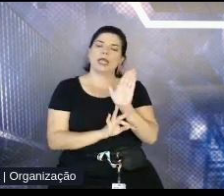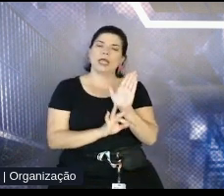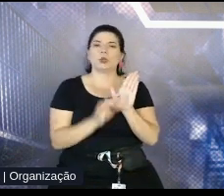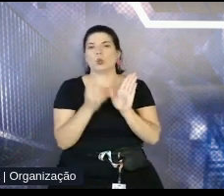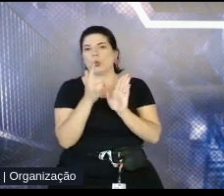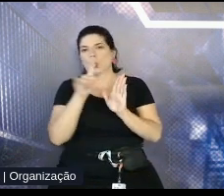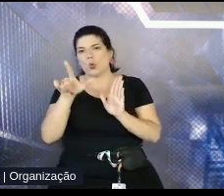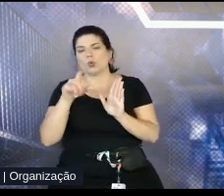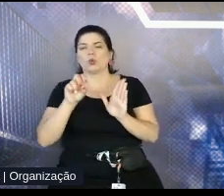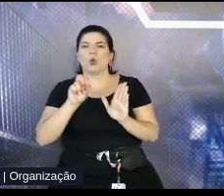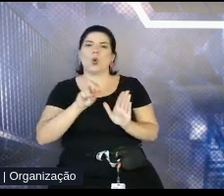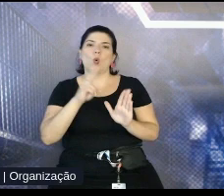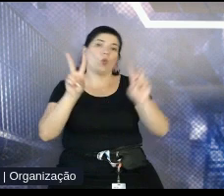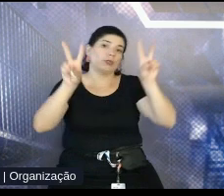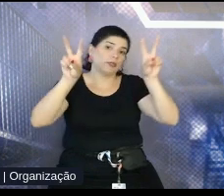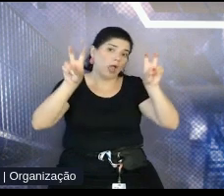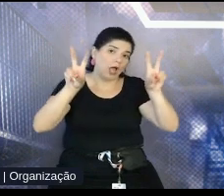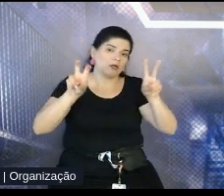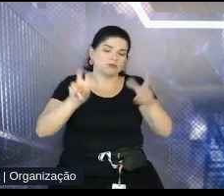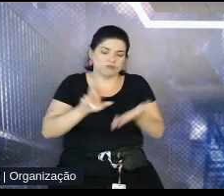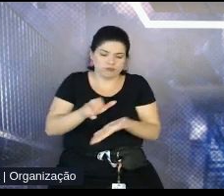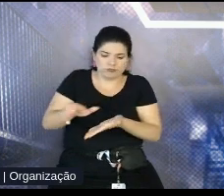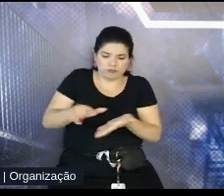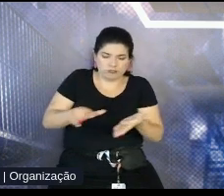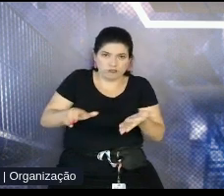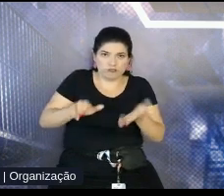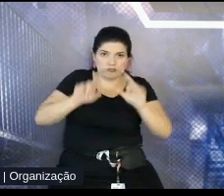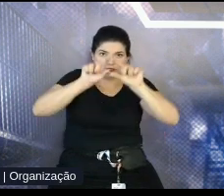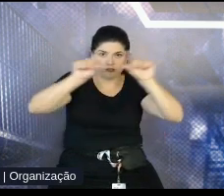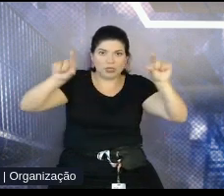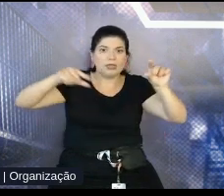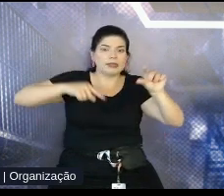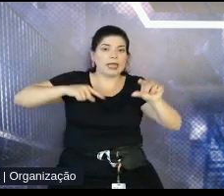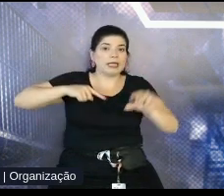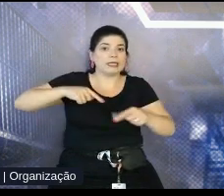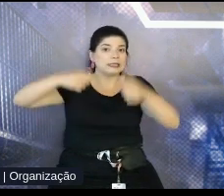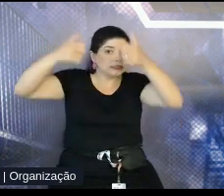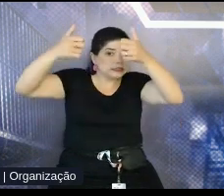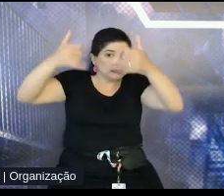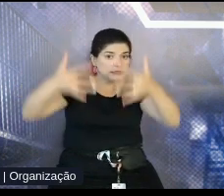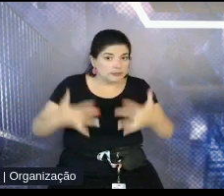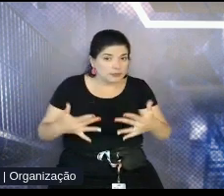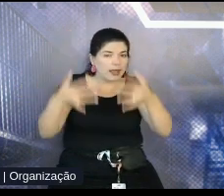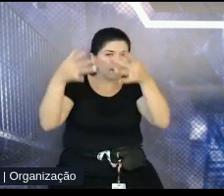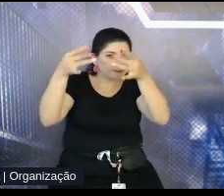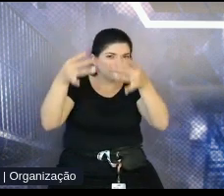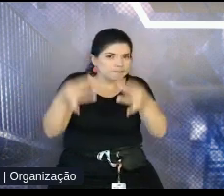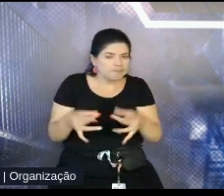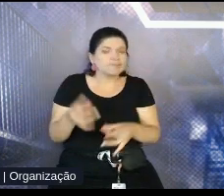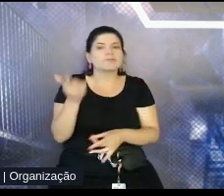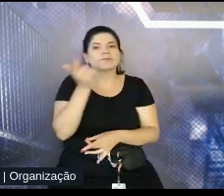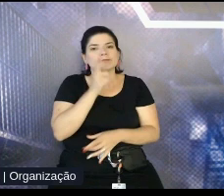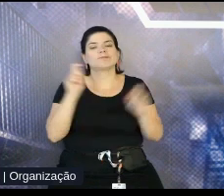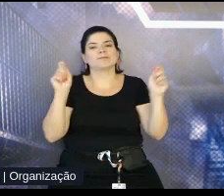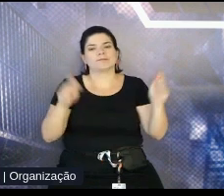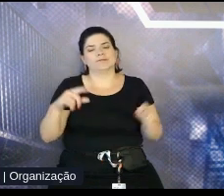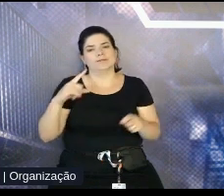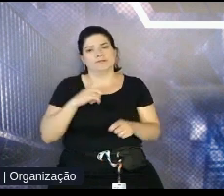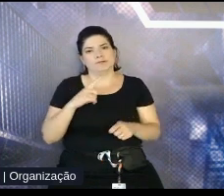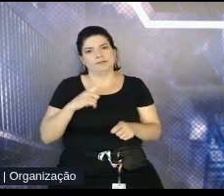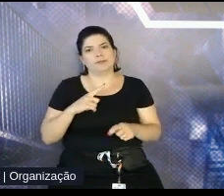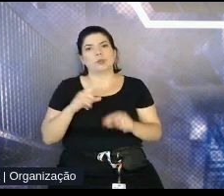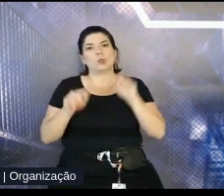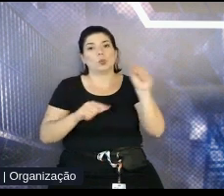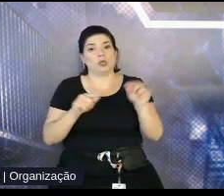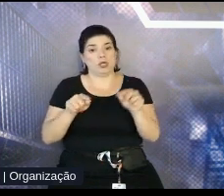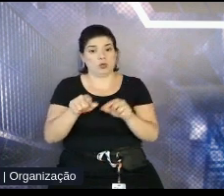um title para quando passar o mouse em cima, tem uma descrição também. Então, a gente consegue estar montando um linter para que esse linter